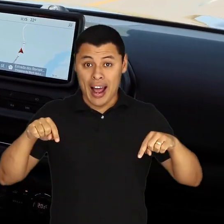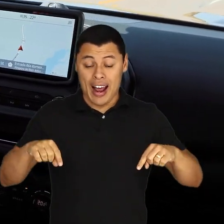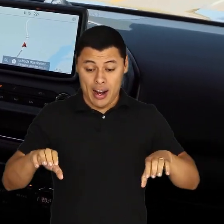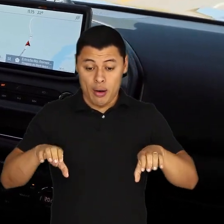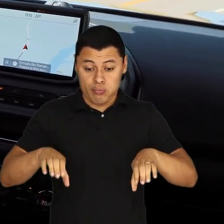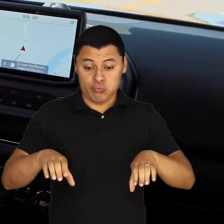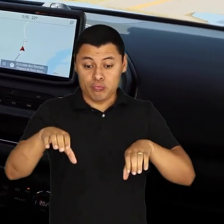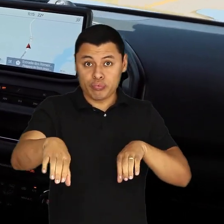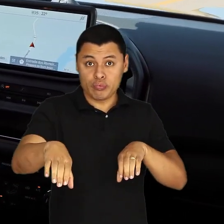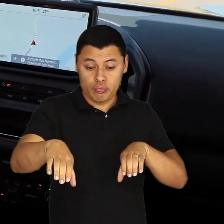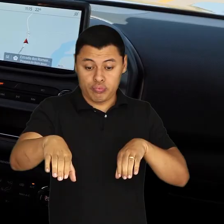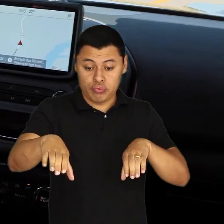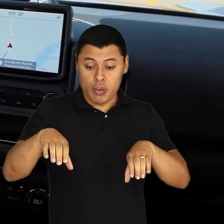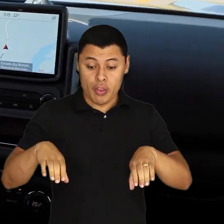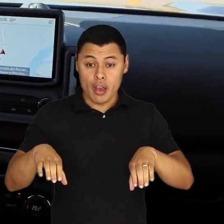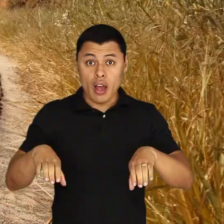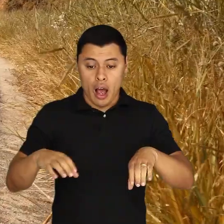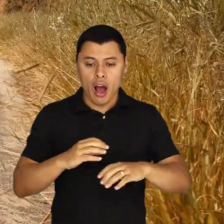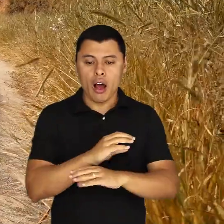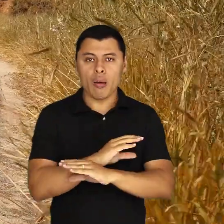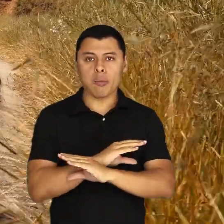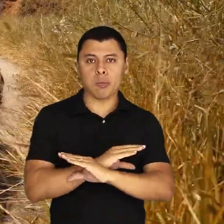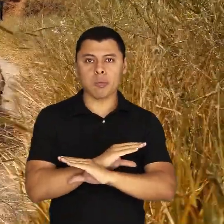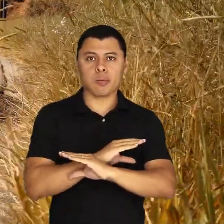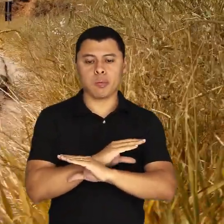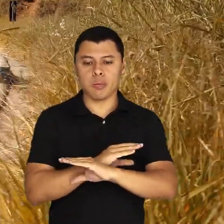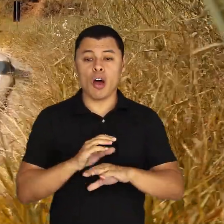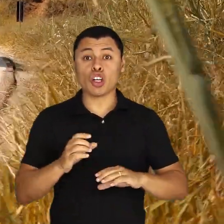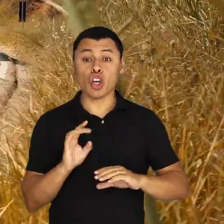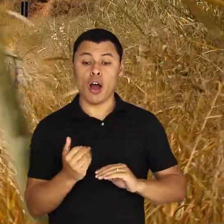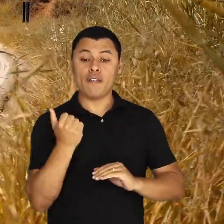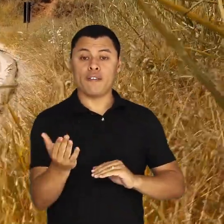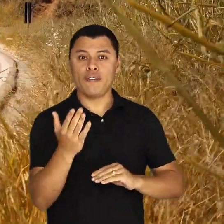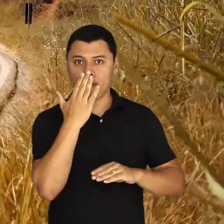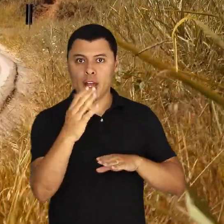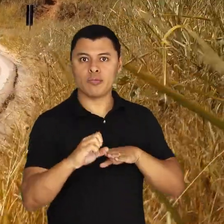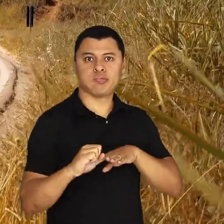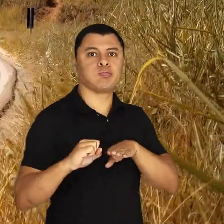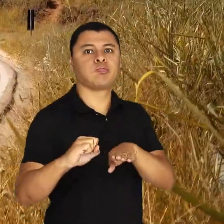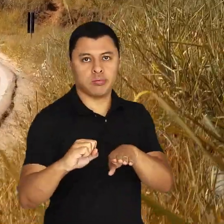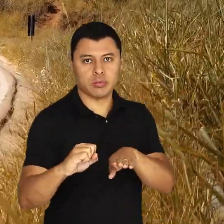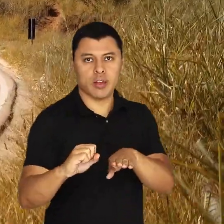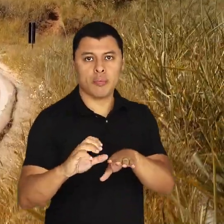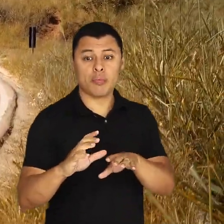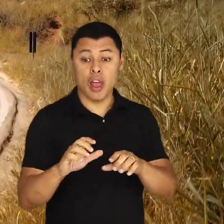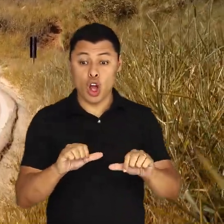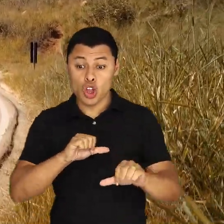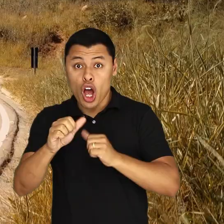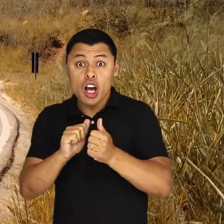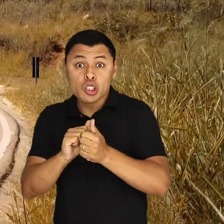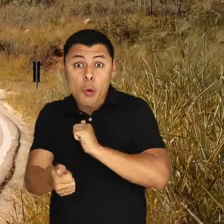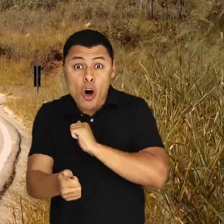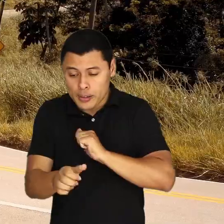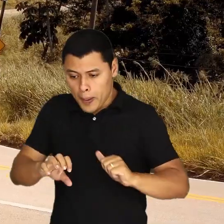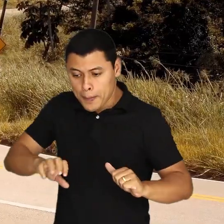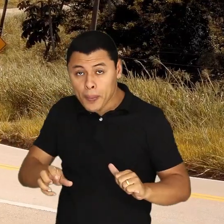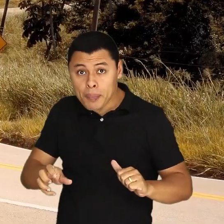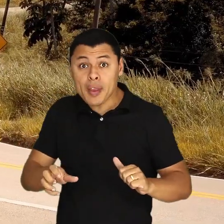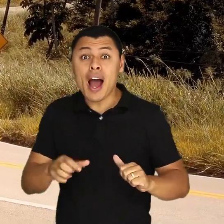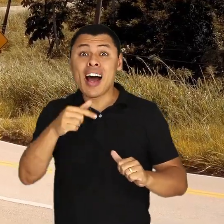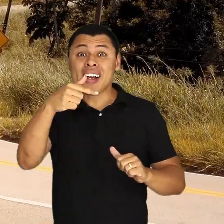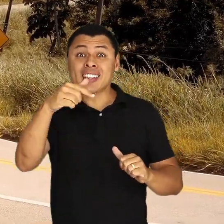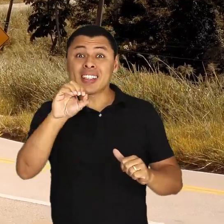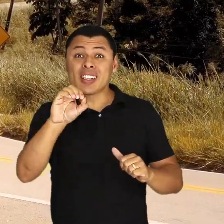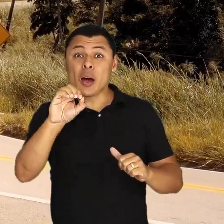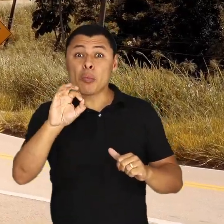ele desacopla, ele consegue desacoplar o diferencial traseiro, então ele roda só com a tração dianteira. Agora, no modo esporte, como a gente está agora andando mais forte,